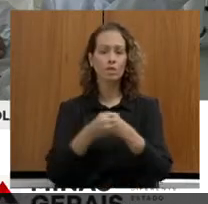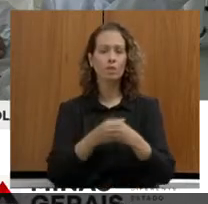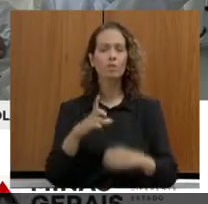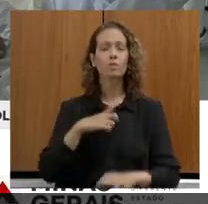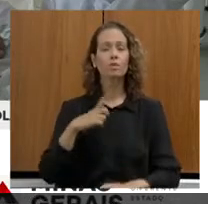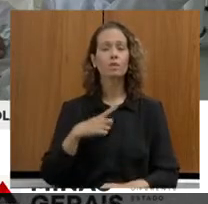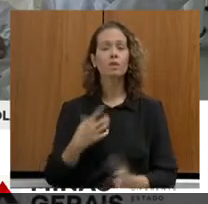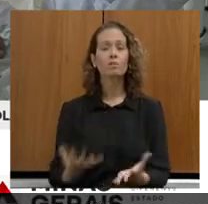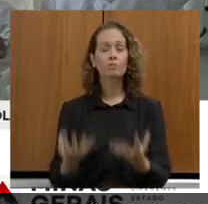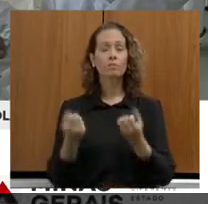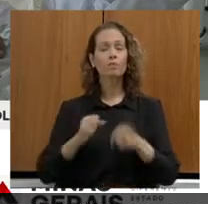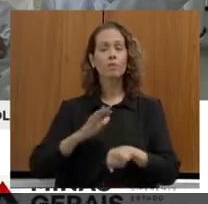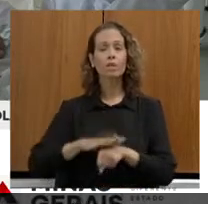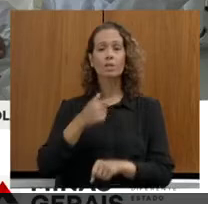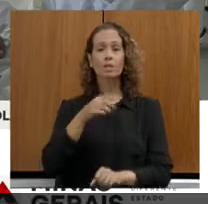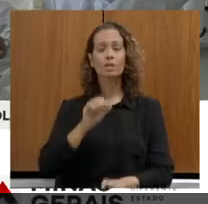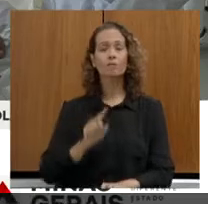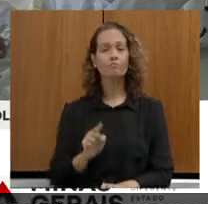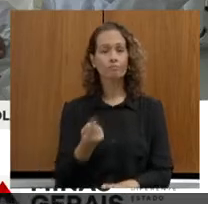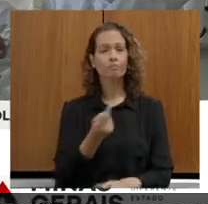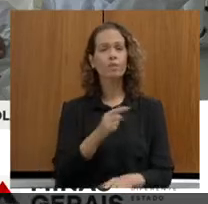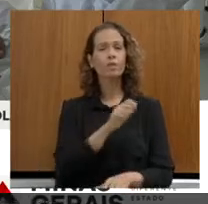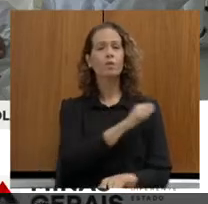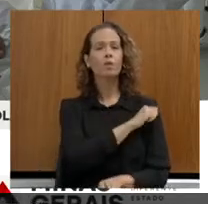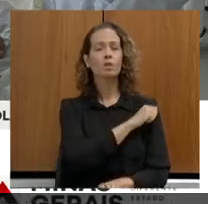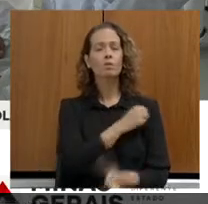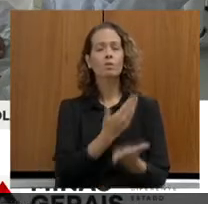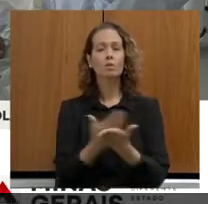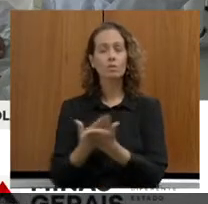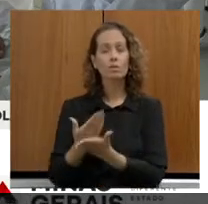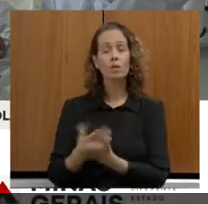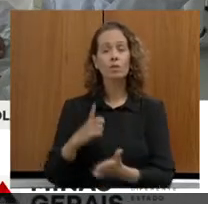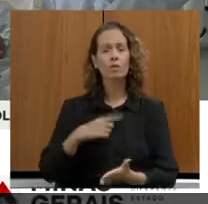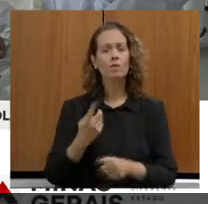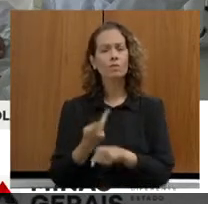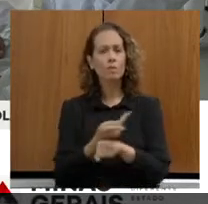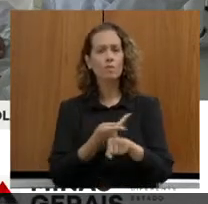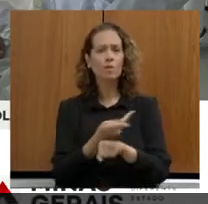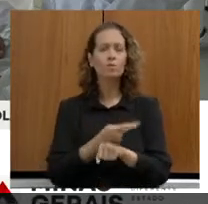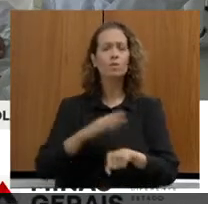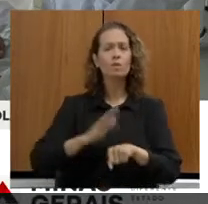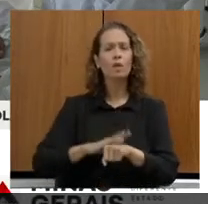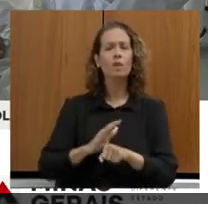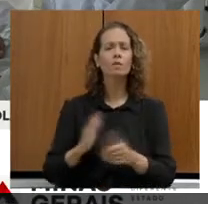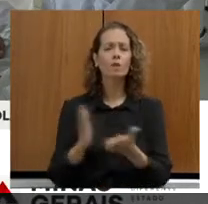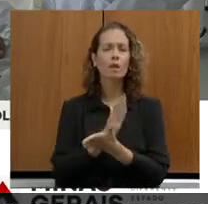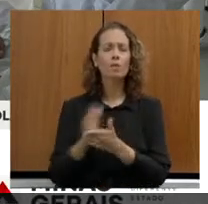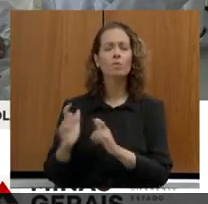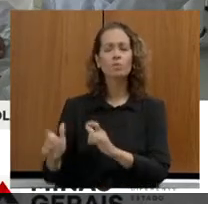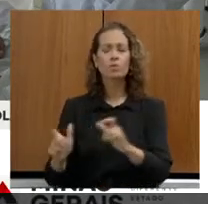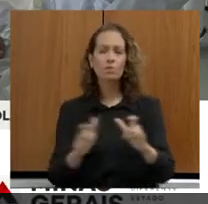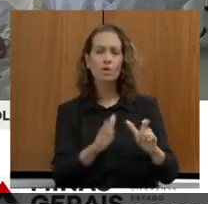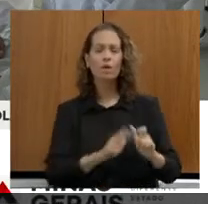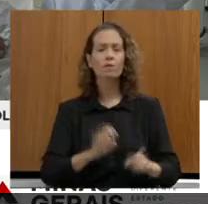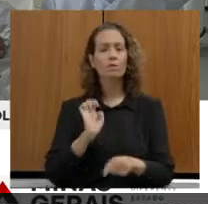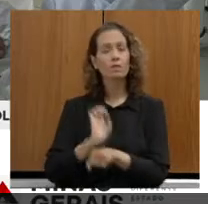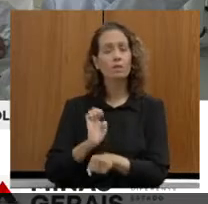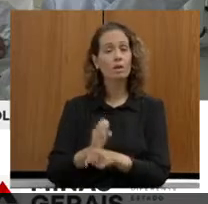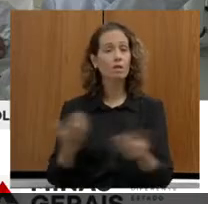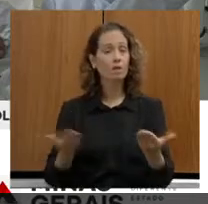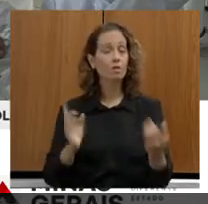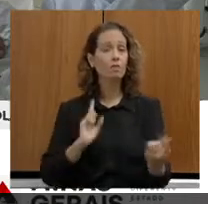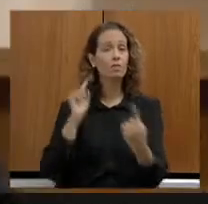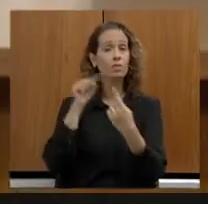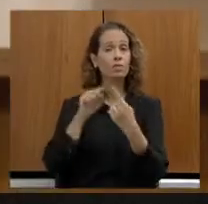de mais de 70 mil estudantes claro que houve né uma busca mais intensa em algumas localidades do nosso Estado nosso objetivo agora é conseguir